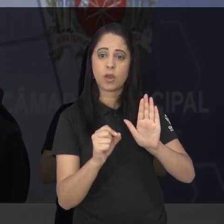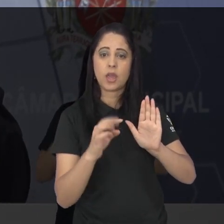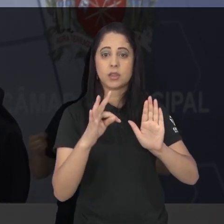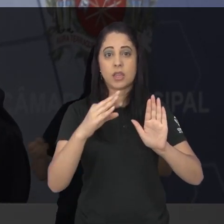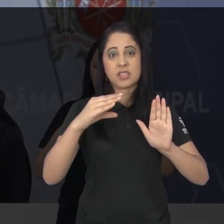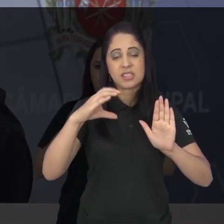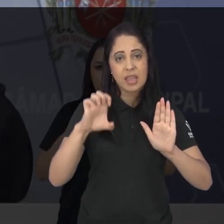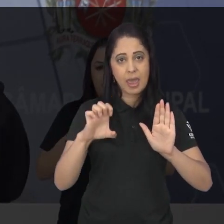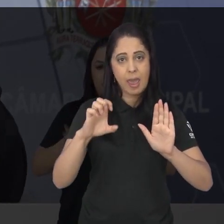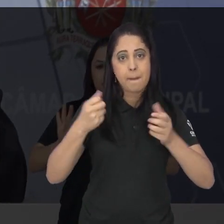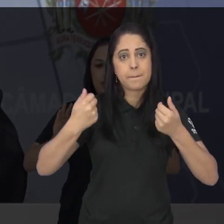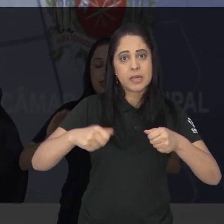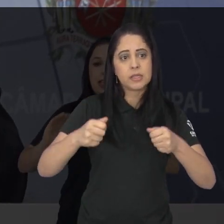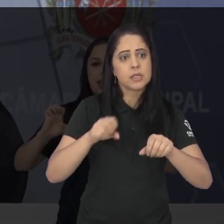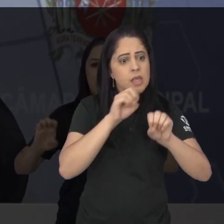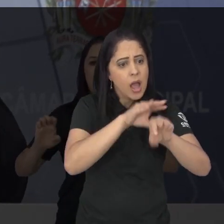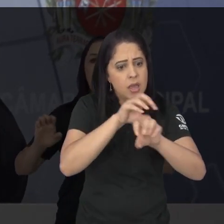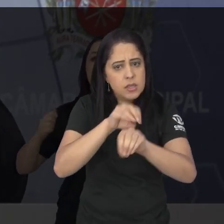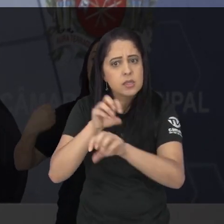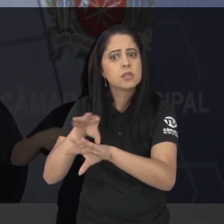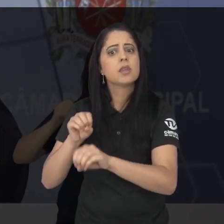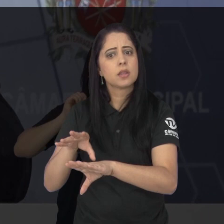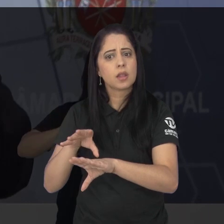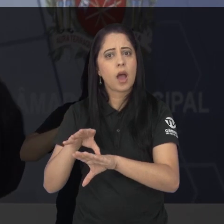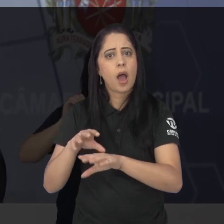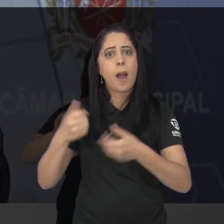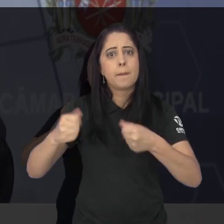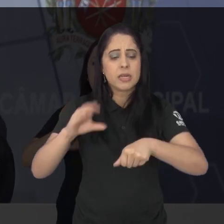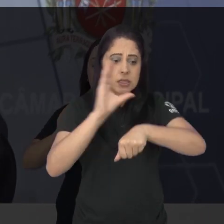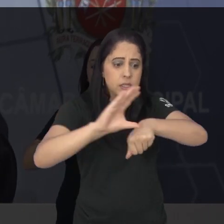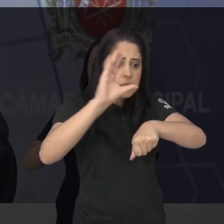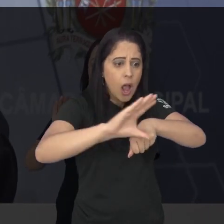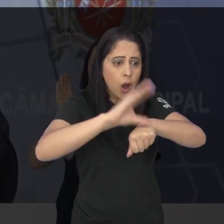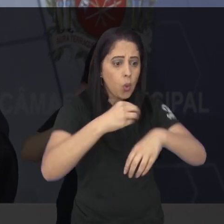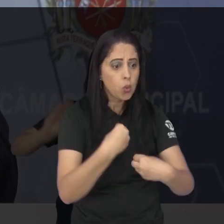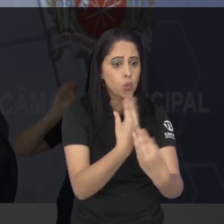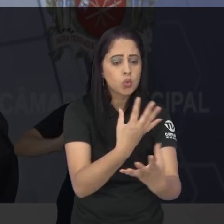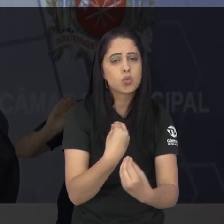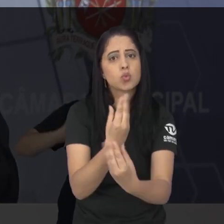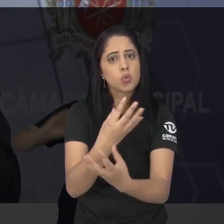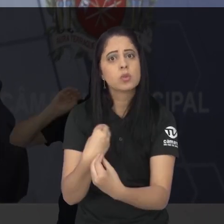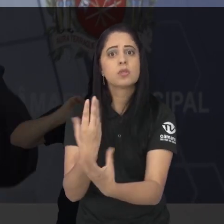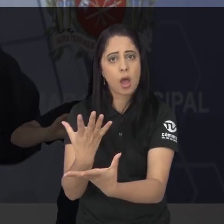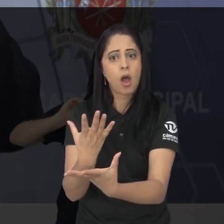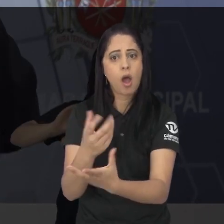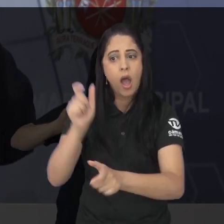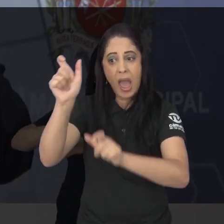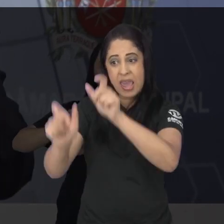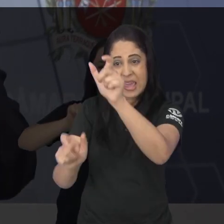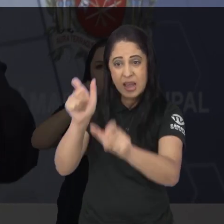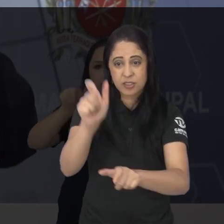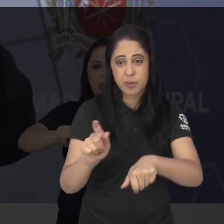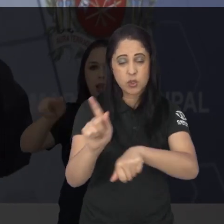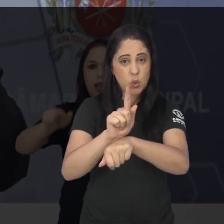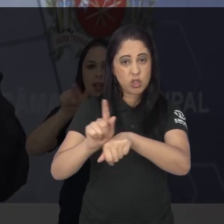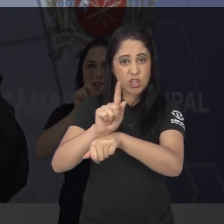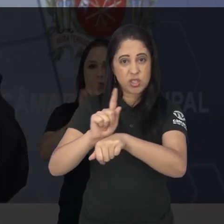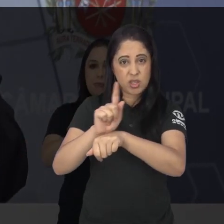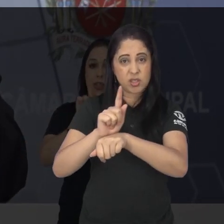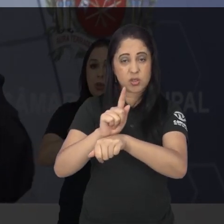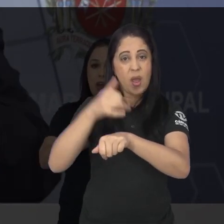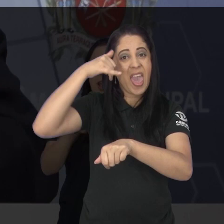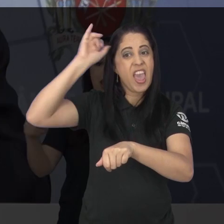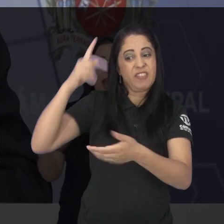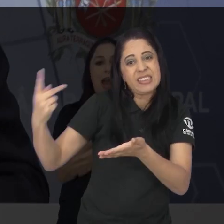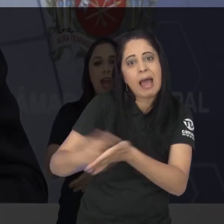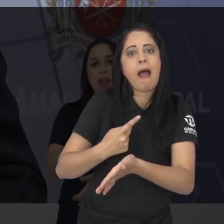de Contas tem que ensinar, tem que fazer cursos para que os gestores não errem.